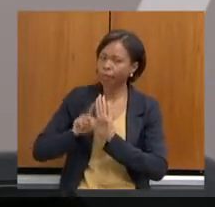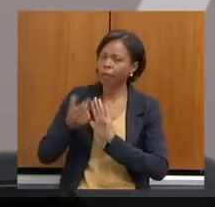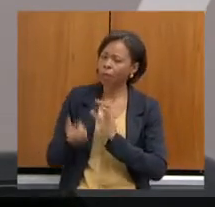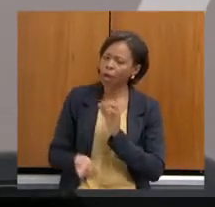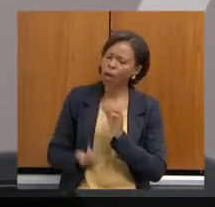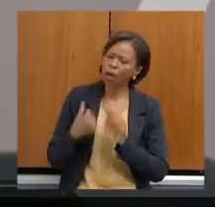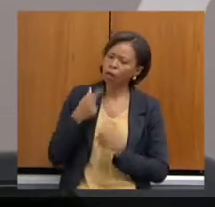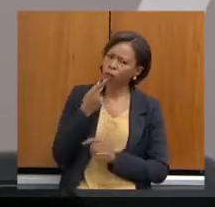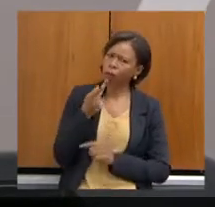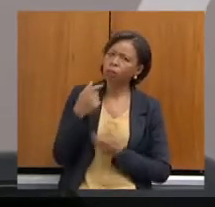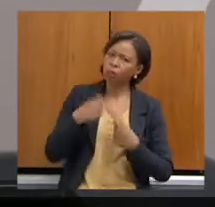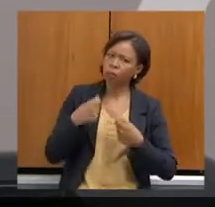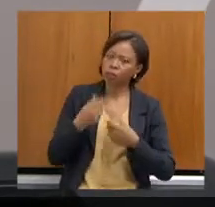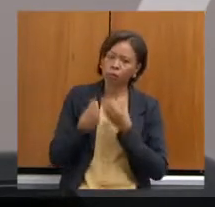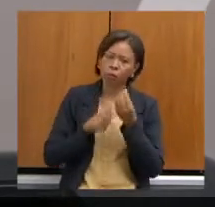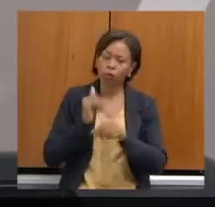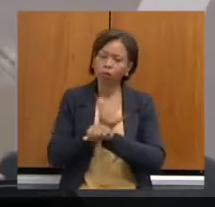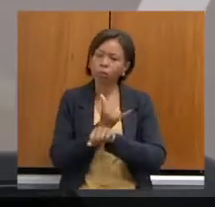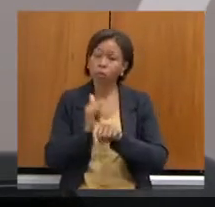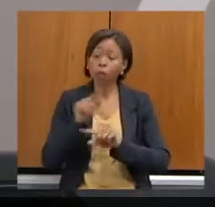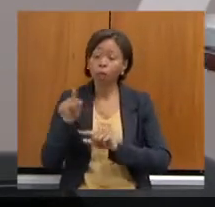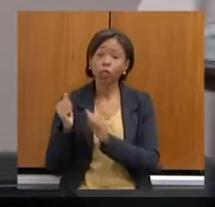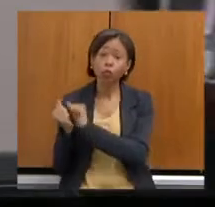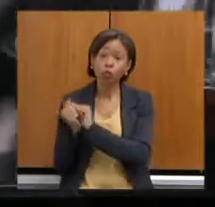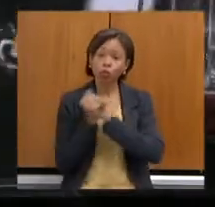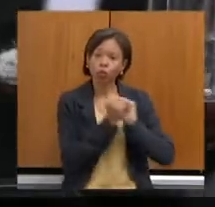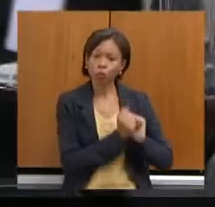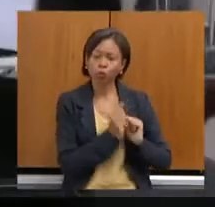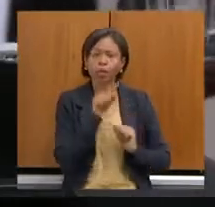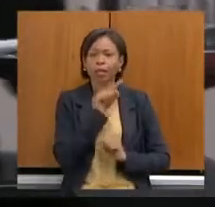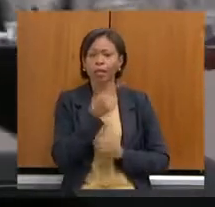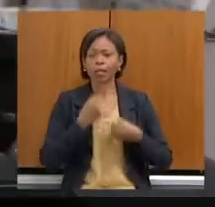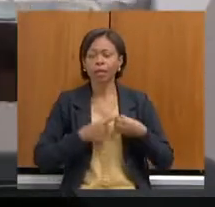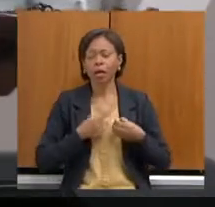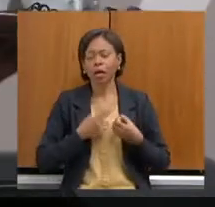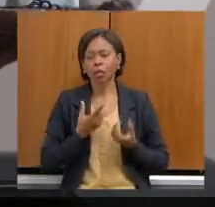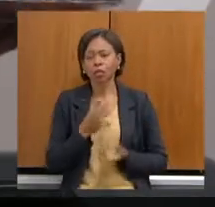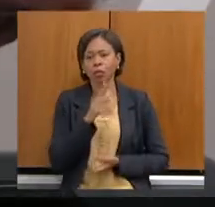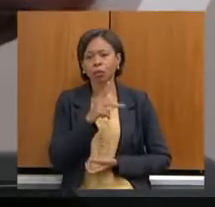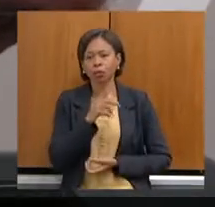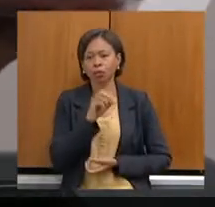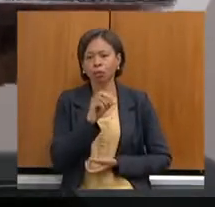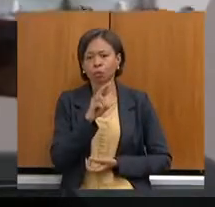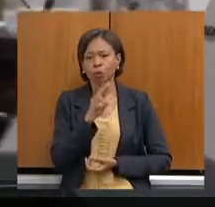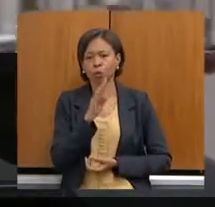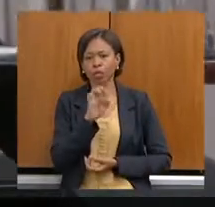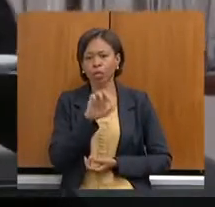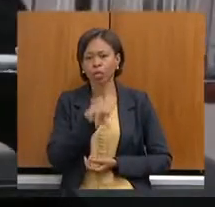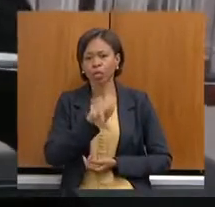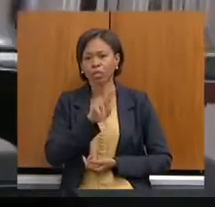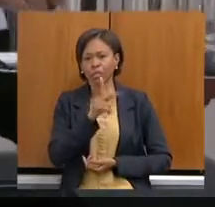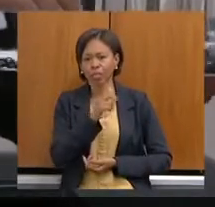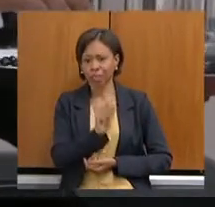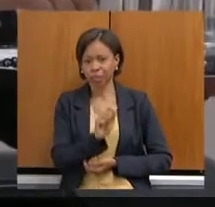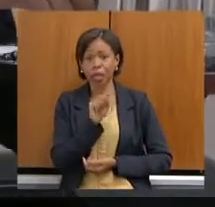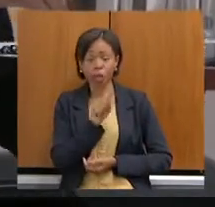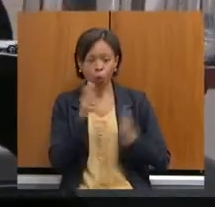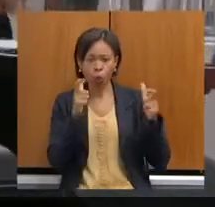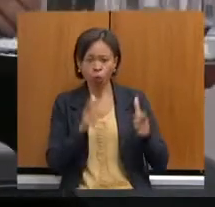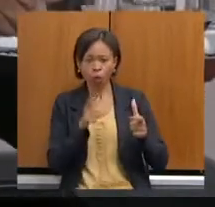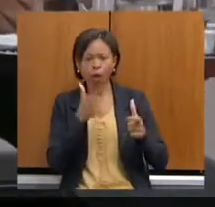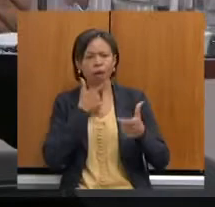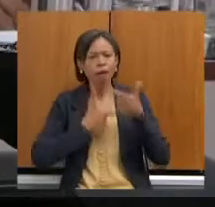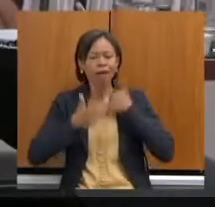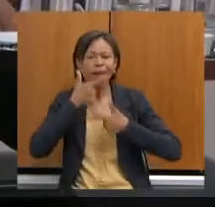dele me acompanhar aí em Porteirinha onde tem uma alta produção de queijo